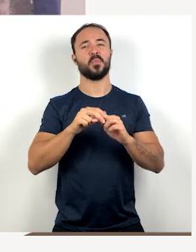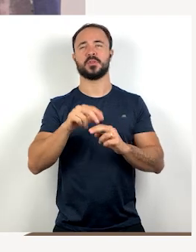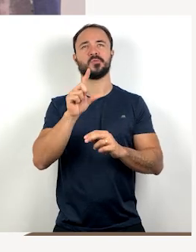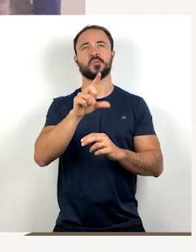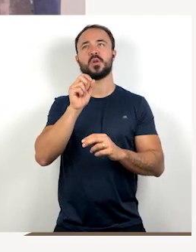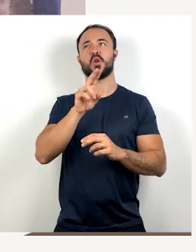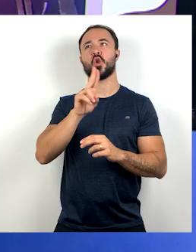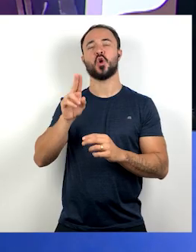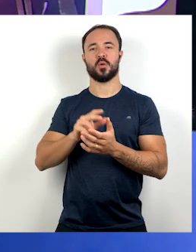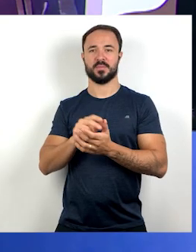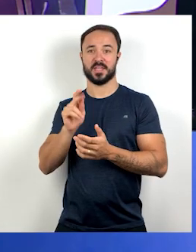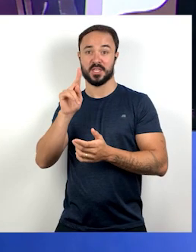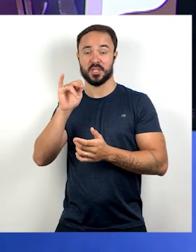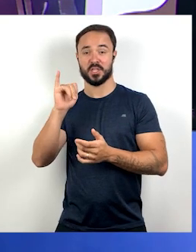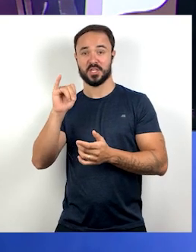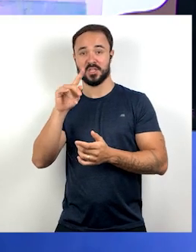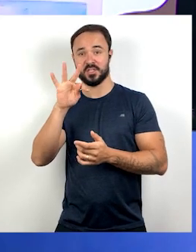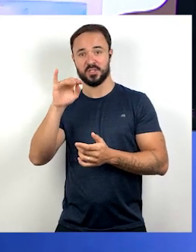Kitty.